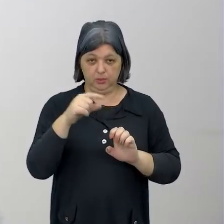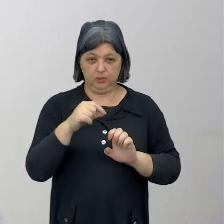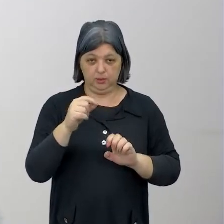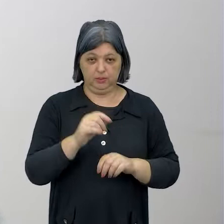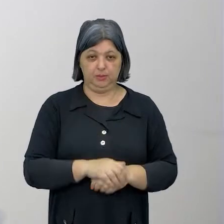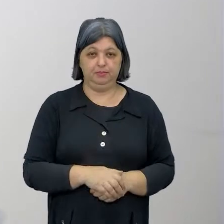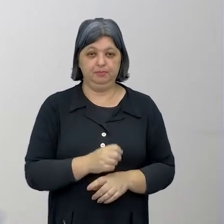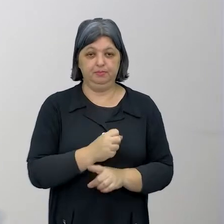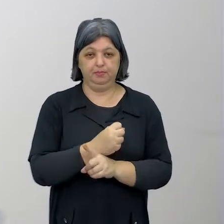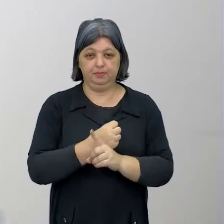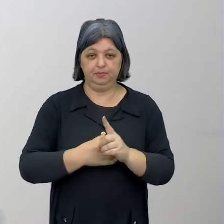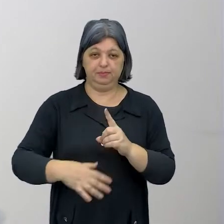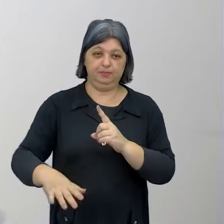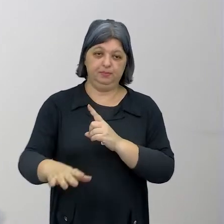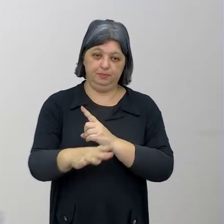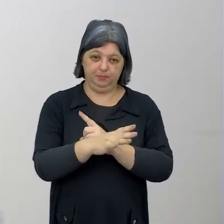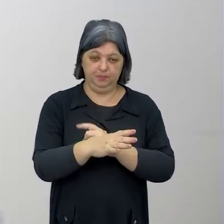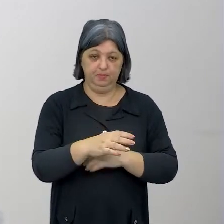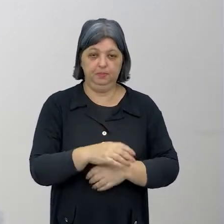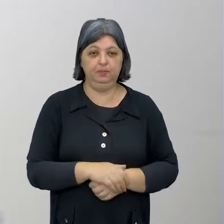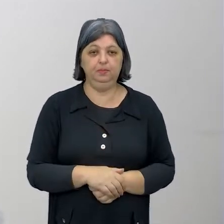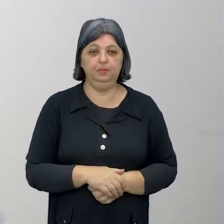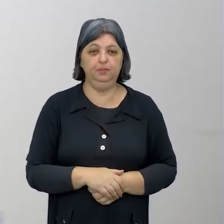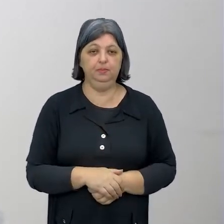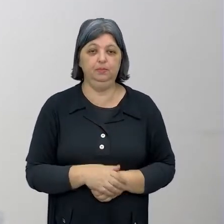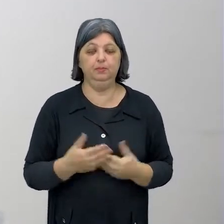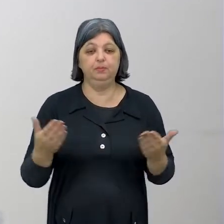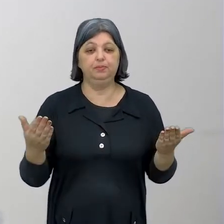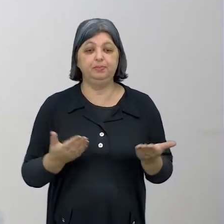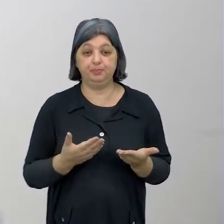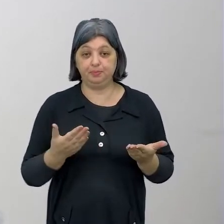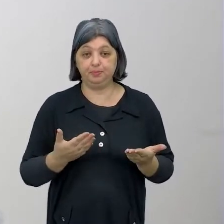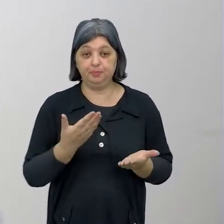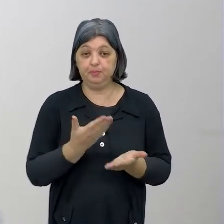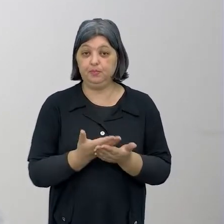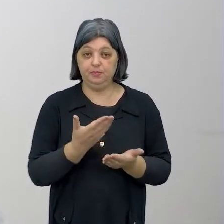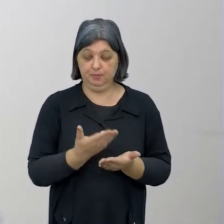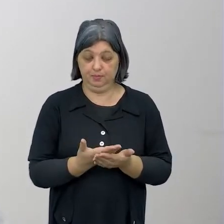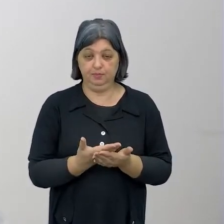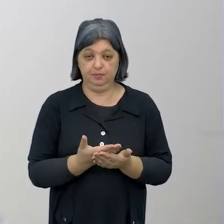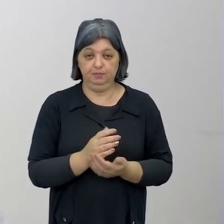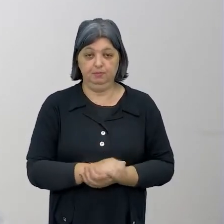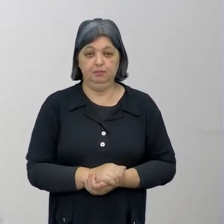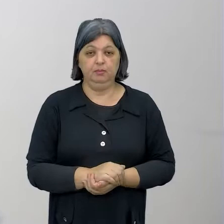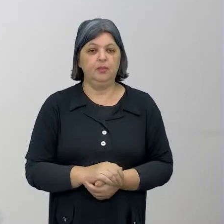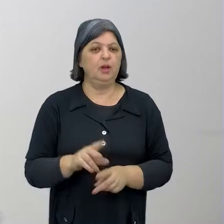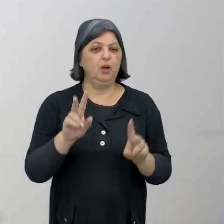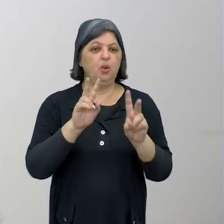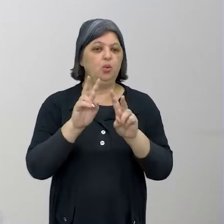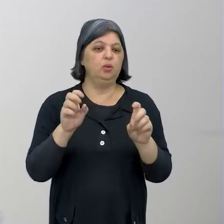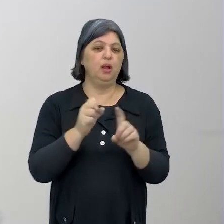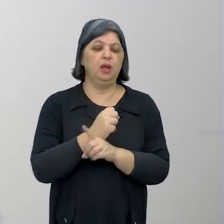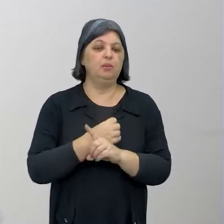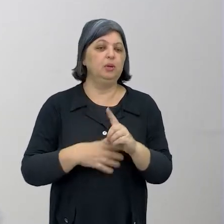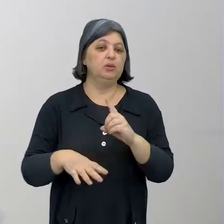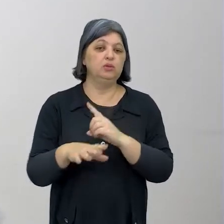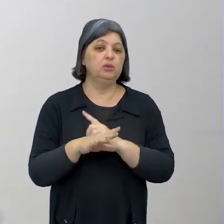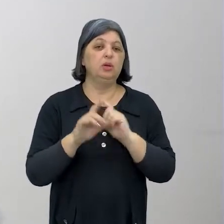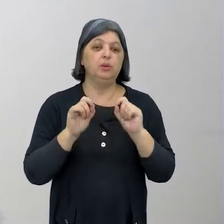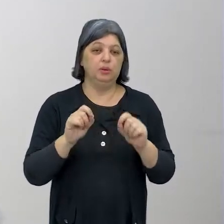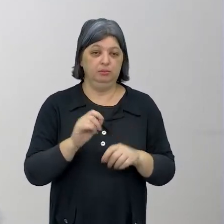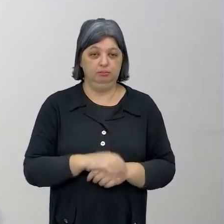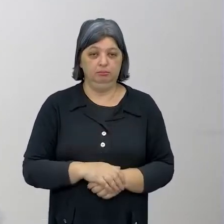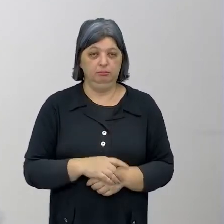empreendedorismo social. E eu vou abrir aqui a aula porque a gente está falando de social e tem